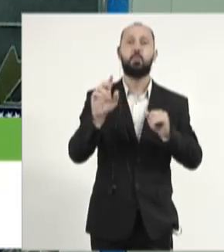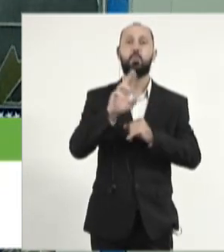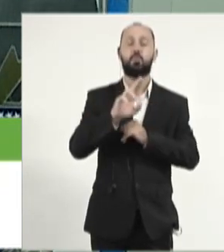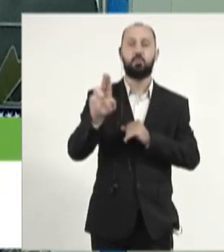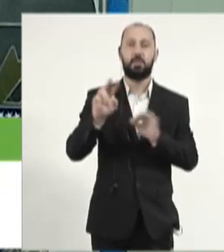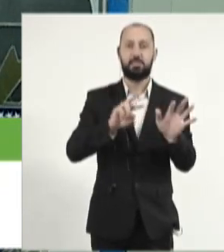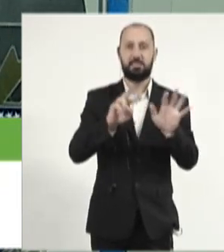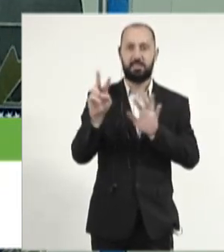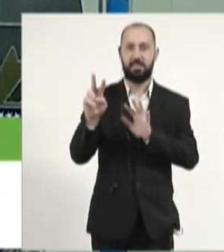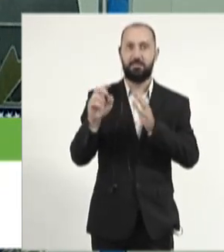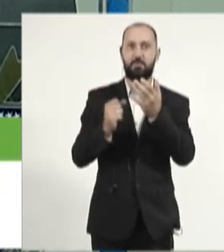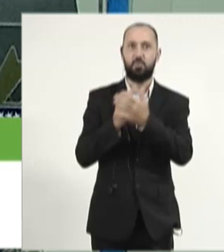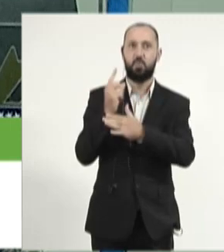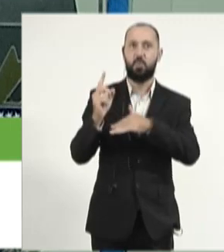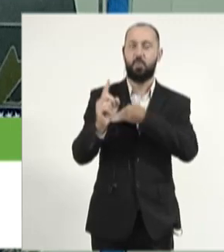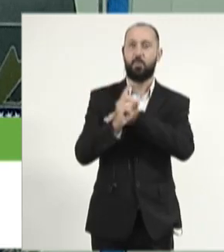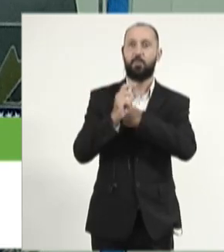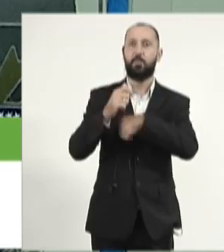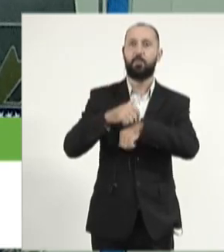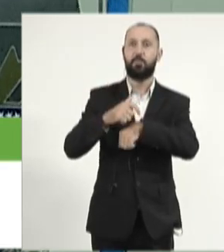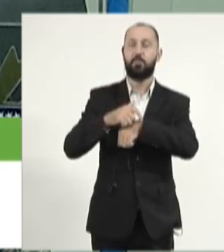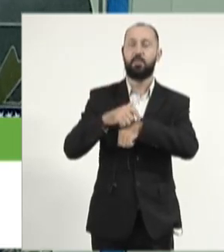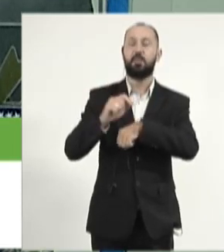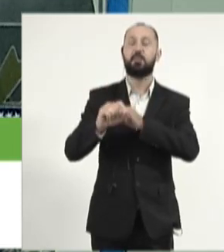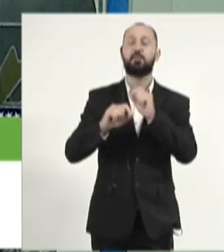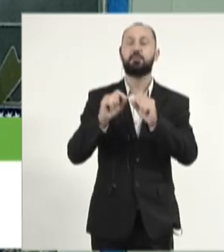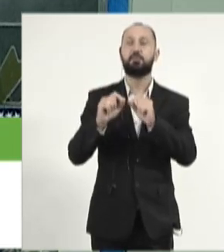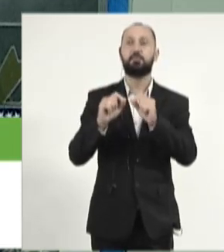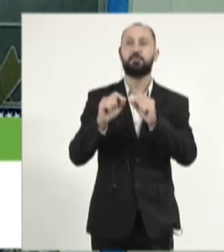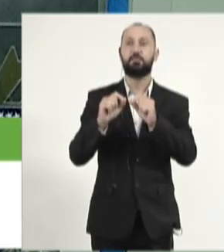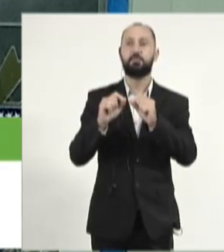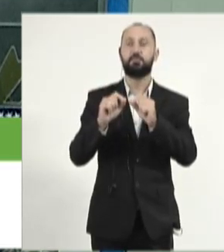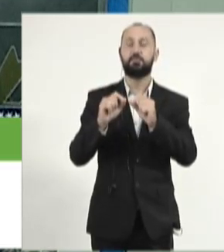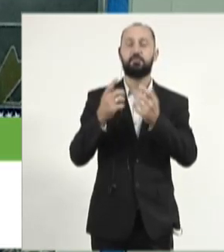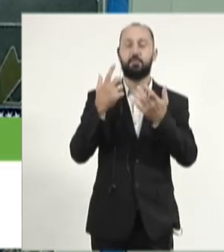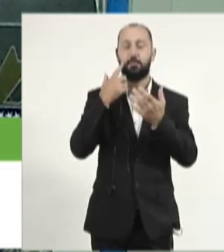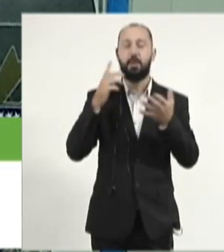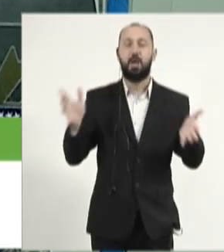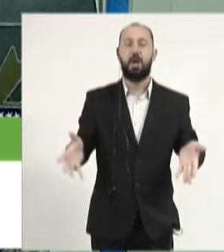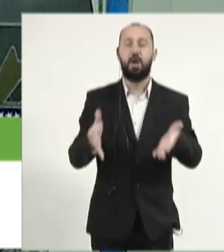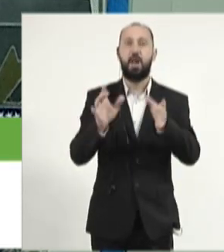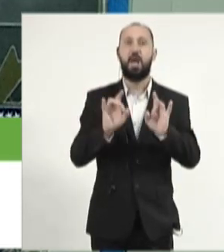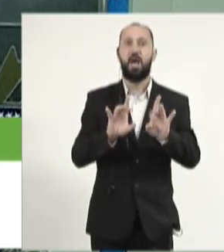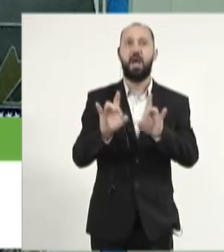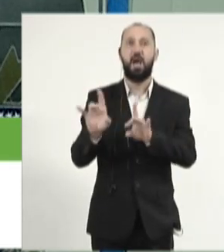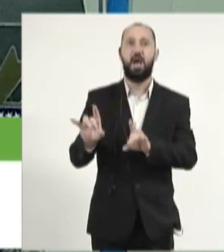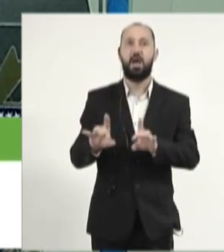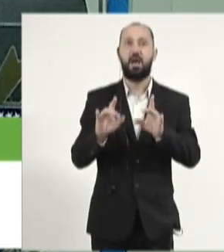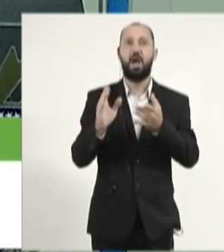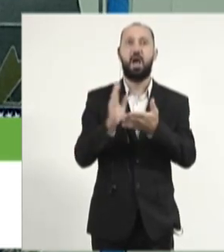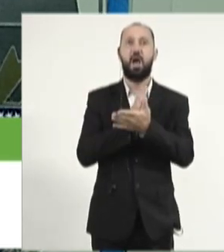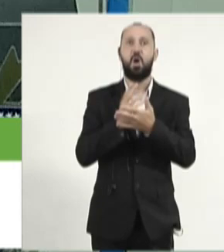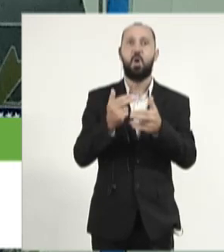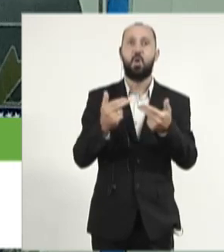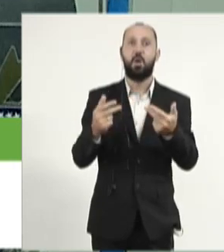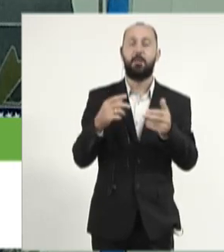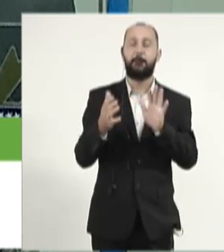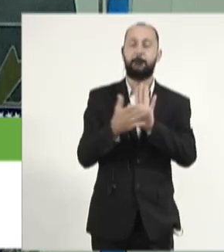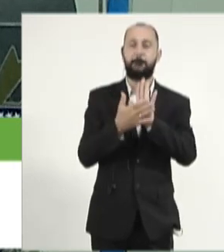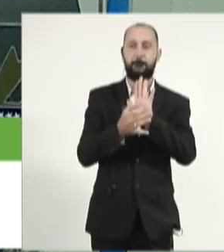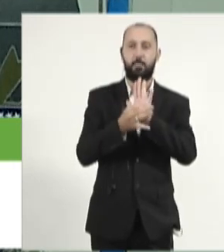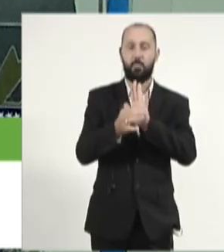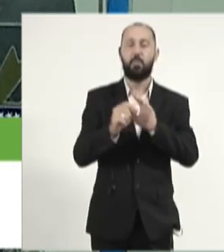chamada Semana do Consumidor, que é um período criado pelo próprio comércio também para estimular vendas, em que alguns comércios